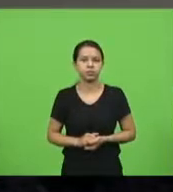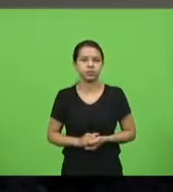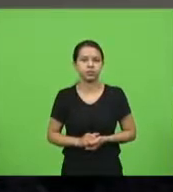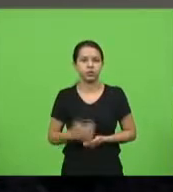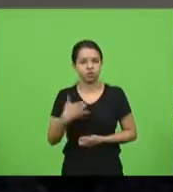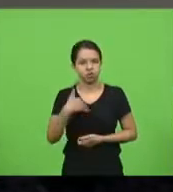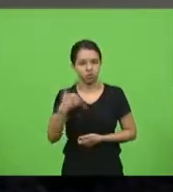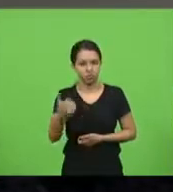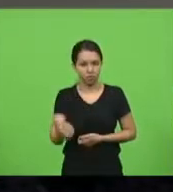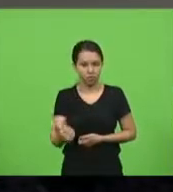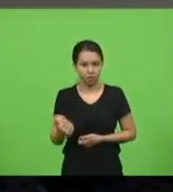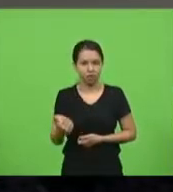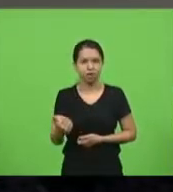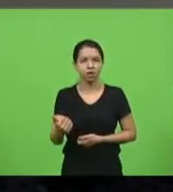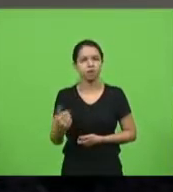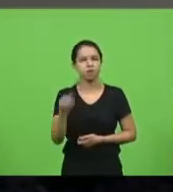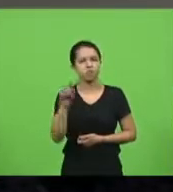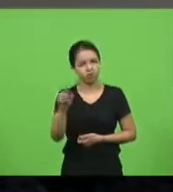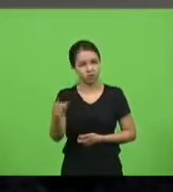a convocação para estar aqui.